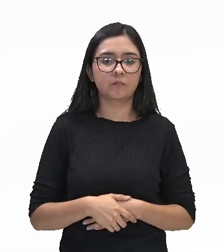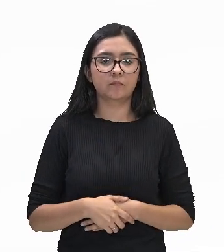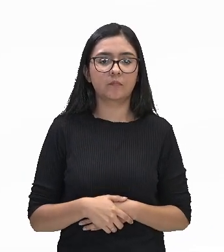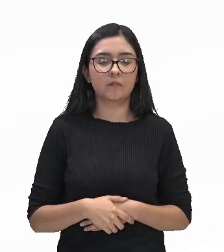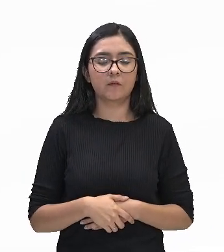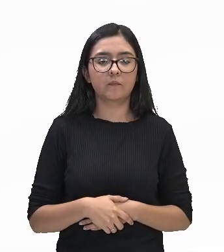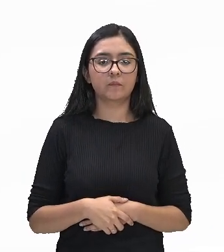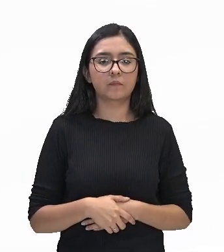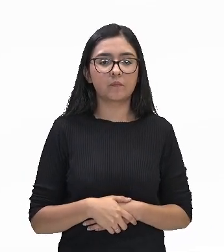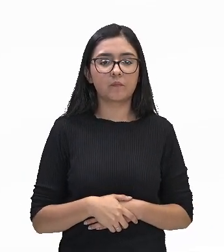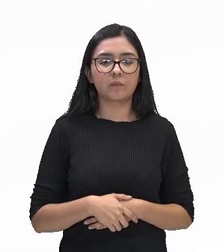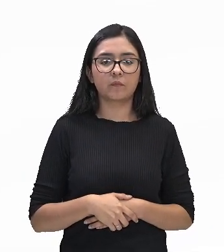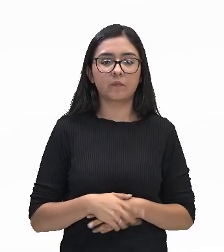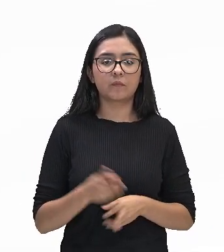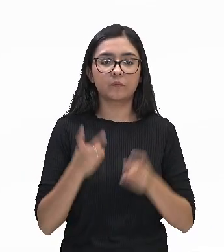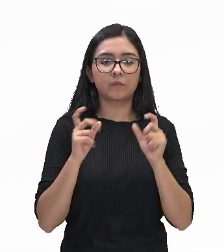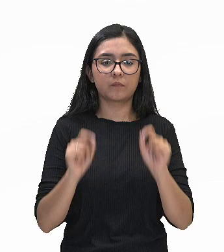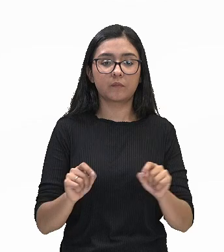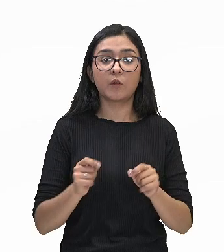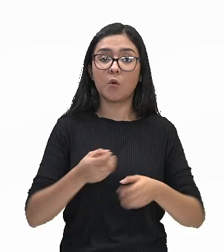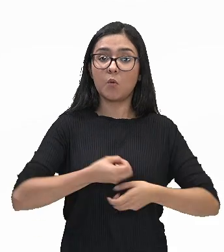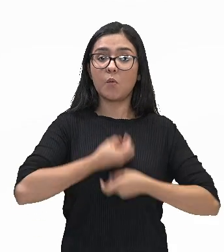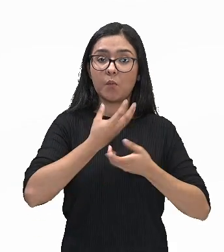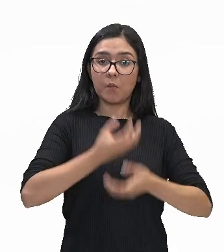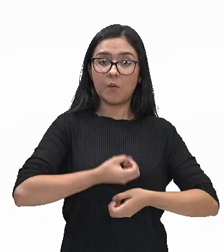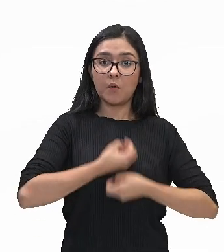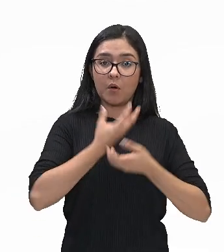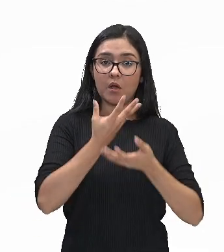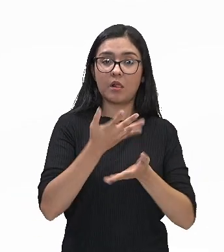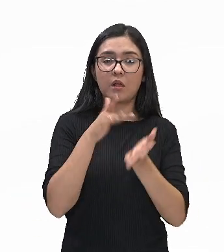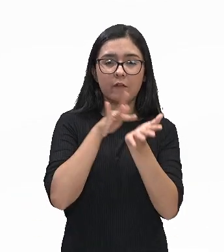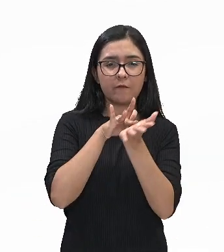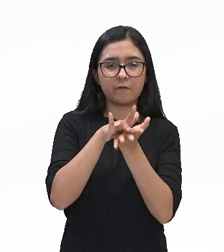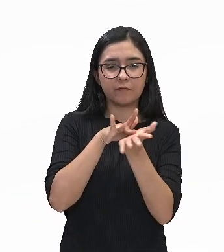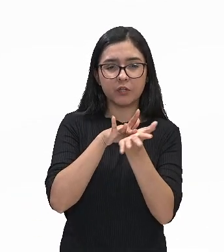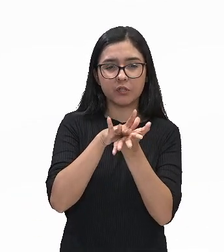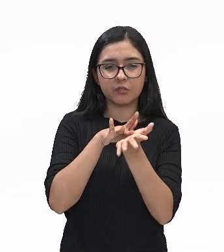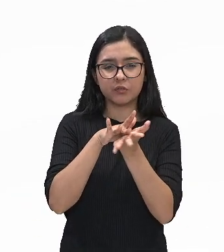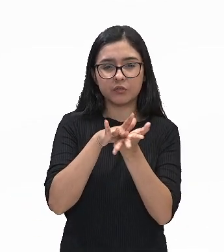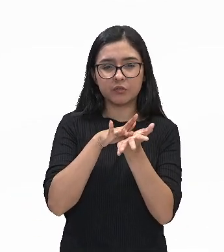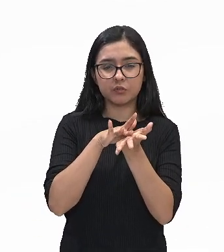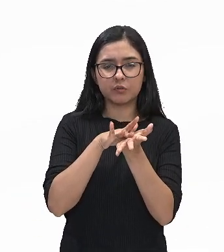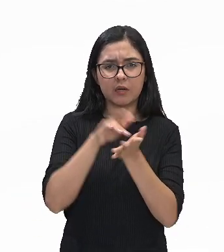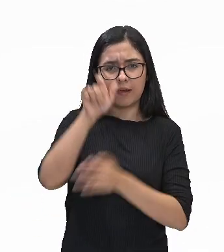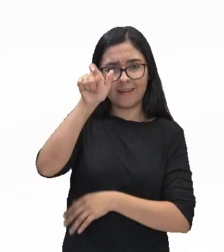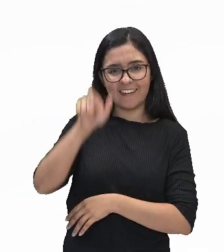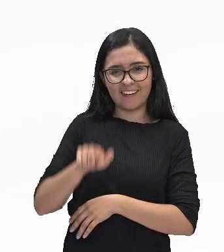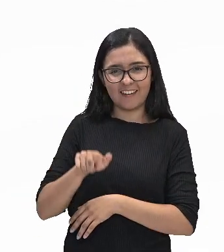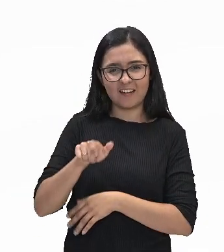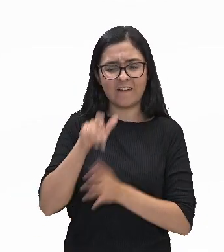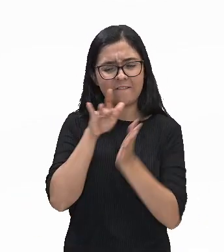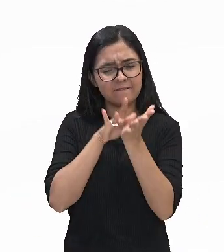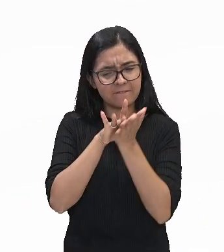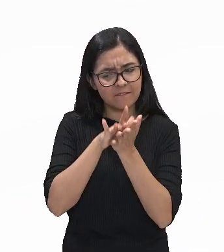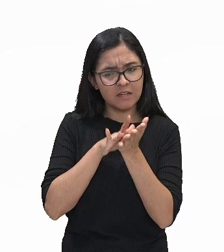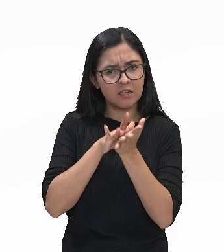Ó, neste poema, o poeta é um fingidor. Finge tão completamente que